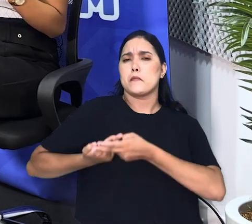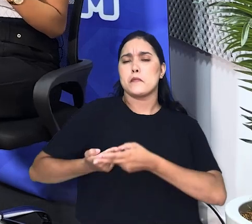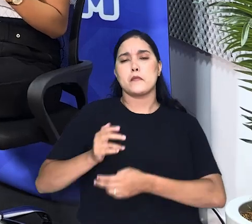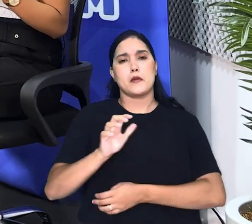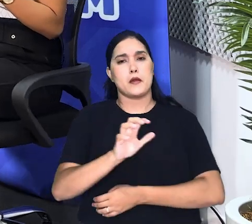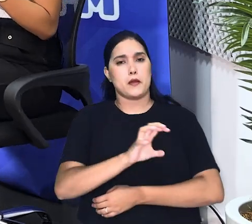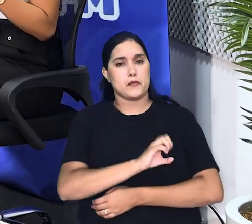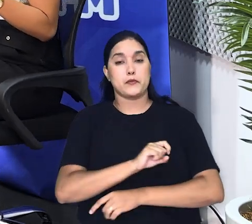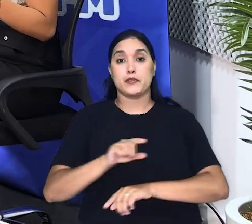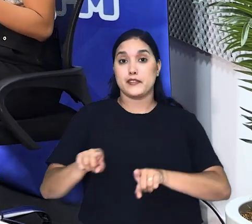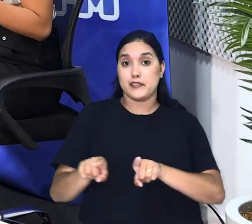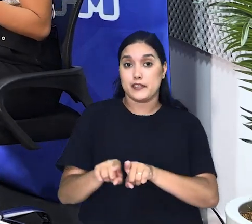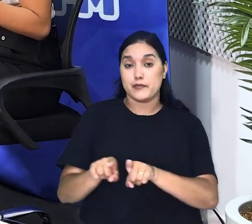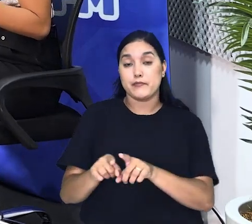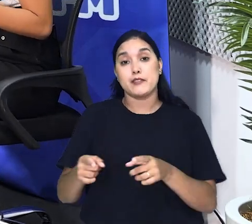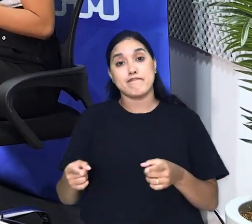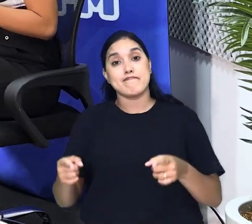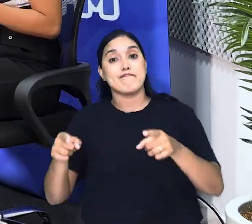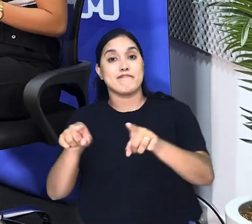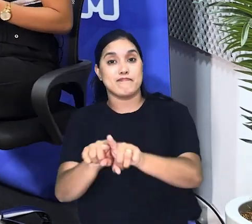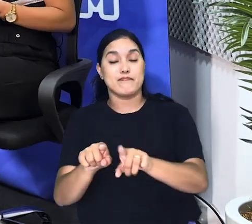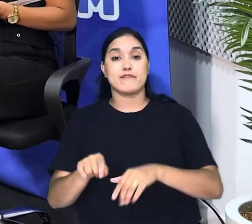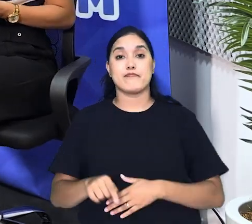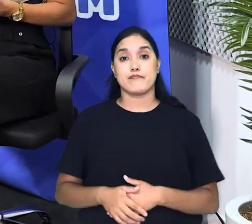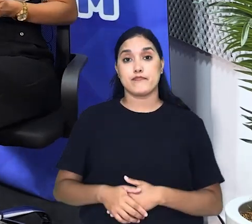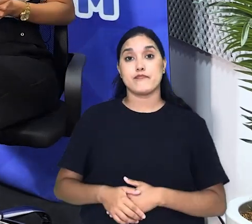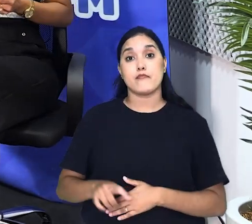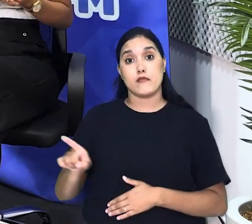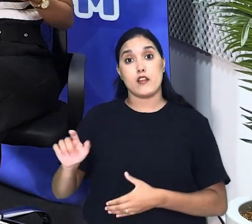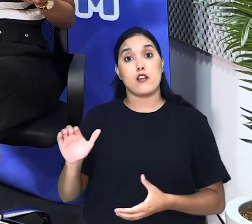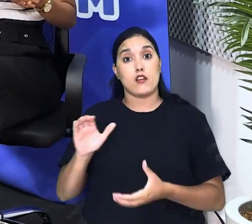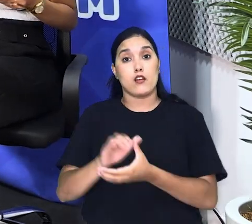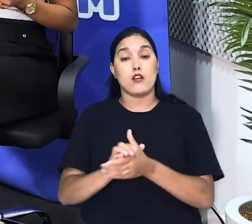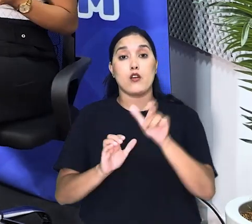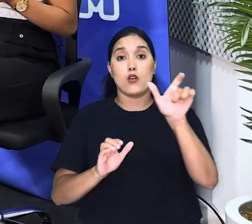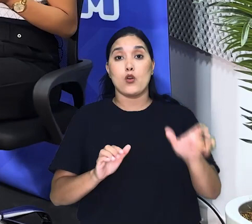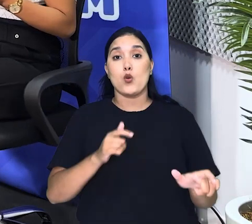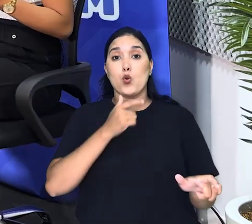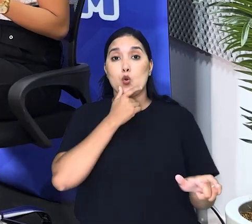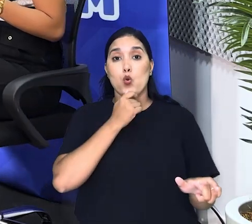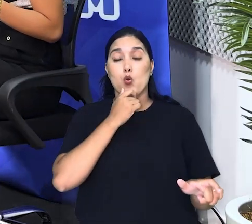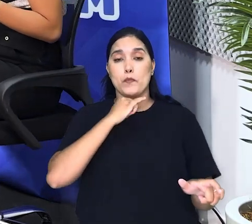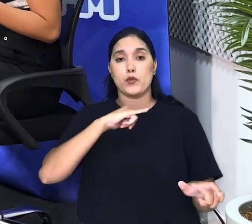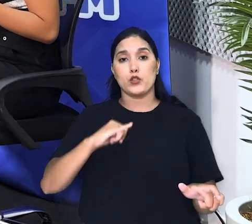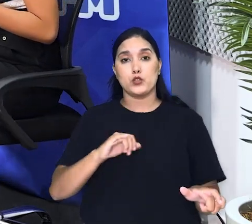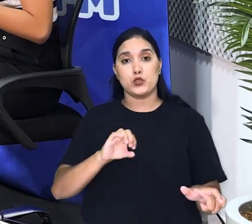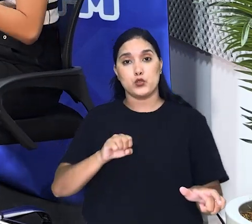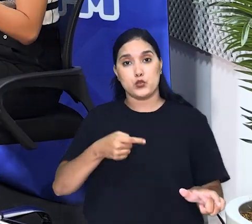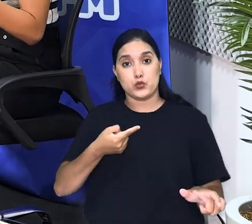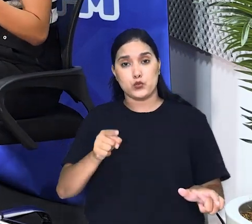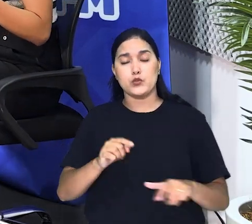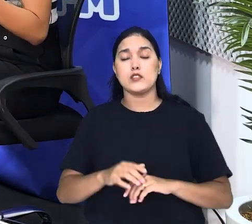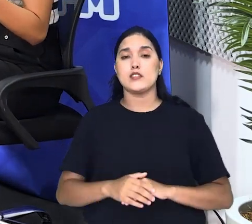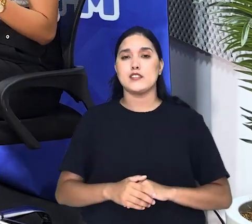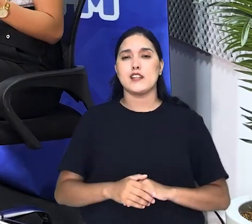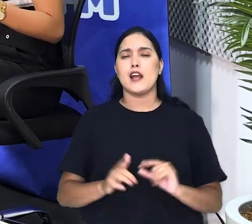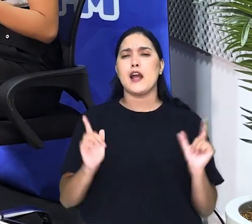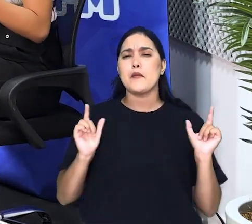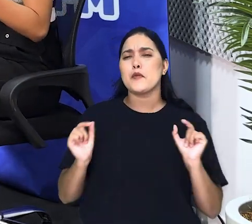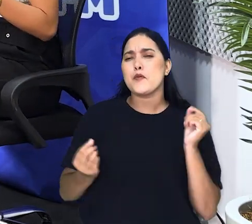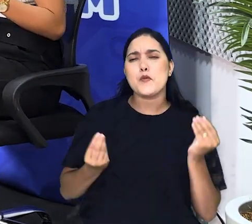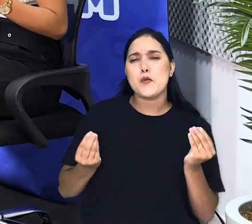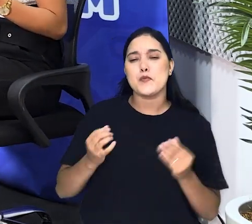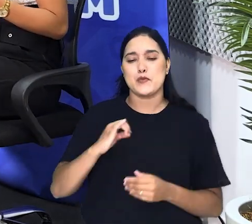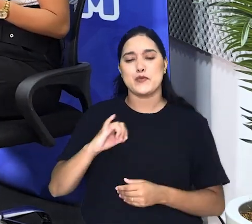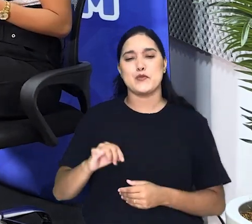mais conhecido como Juninho, né? E nós queremos desde já te dar fique à vontade, né?